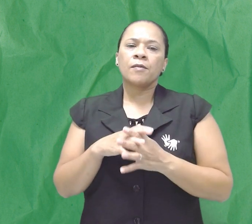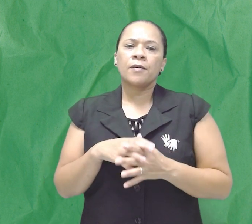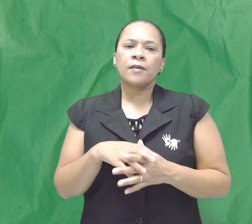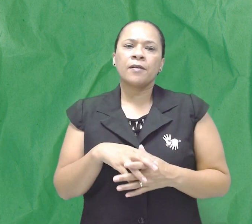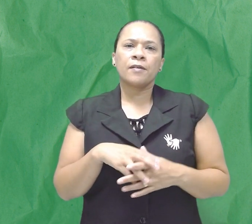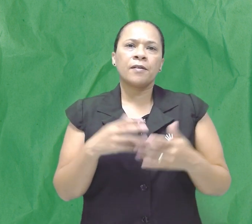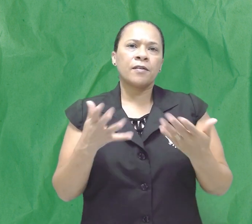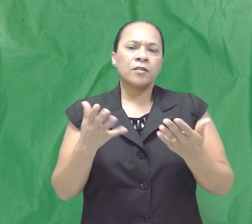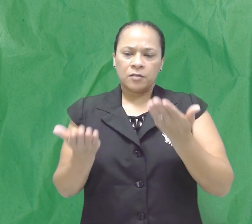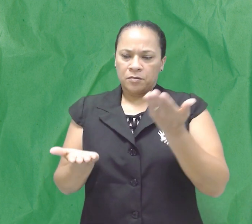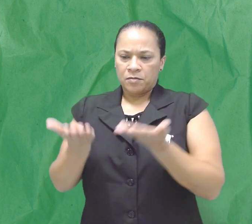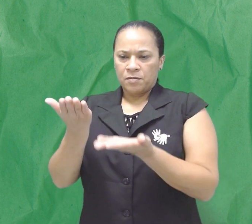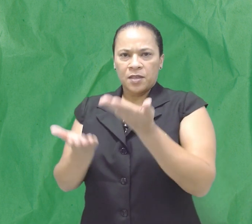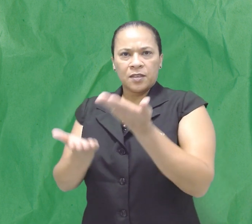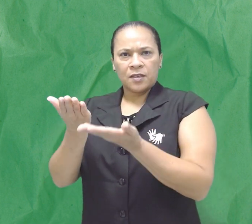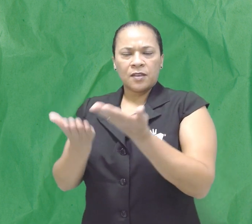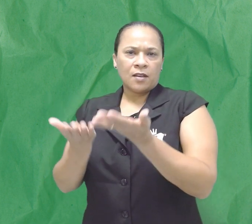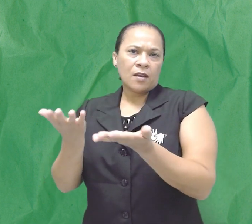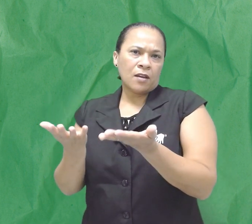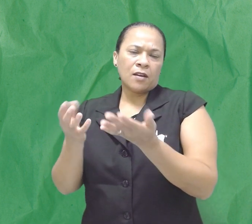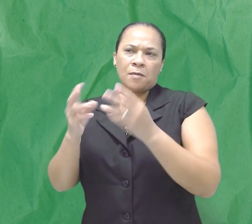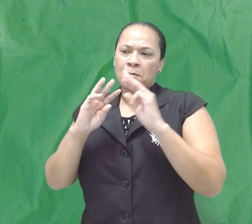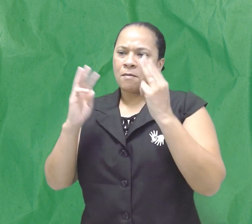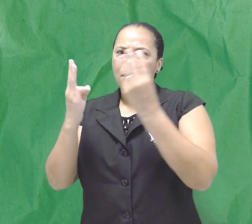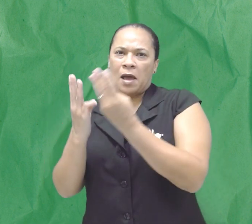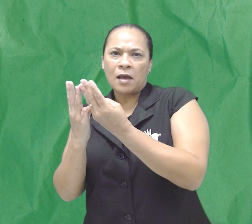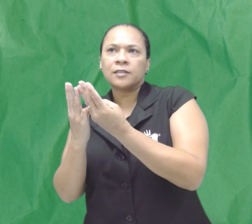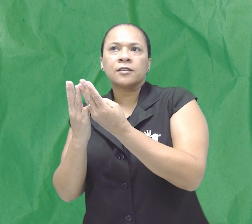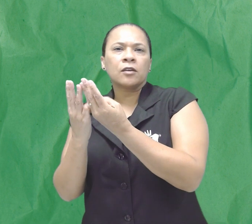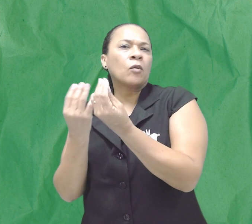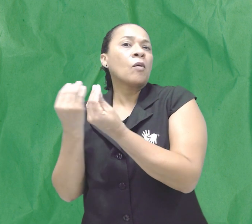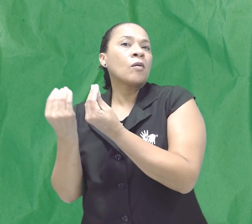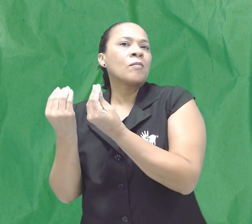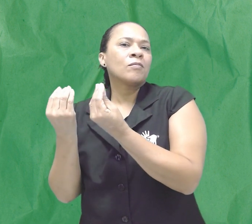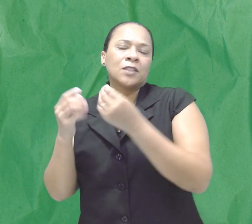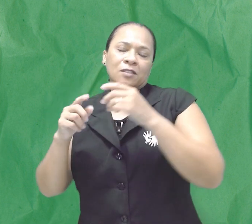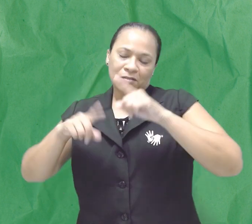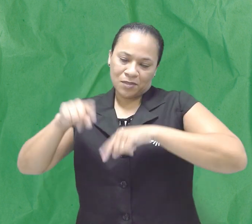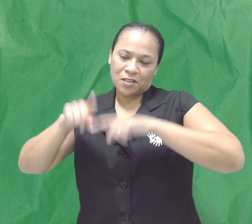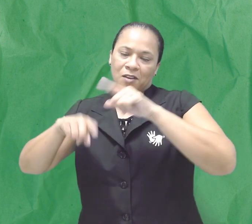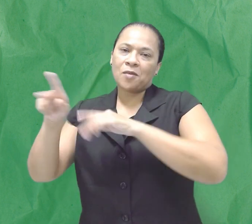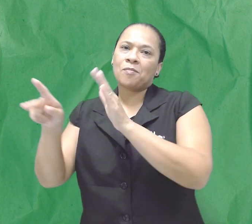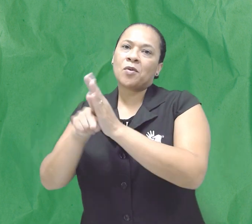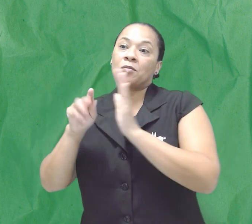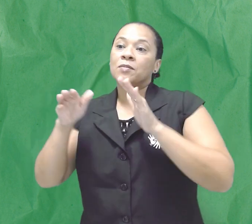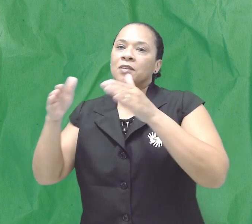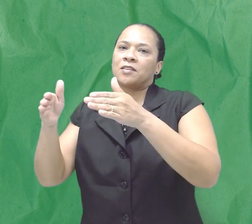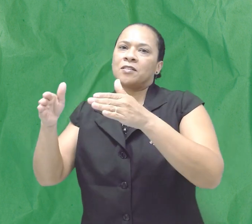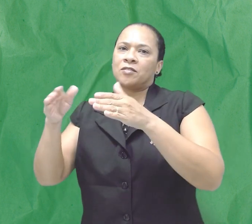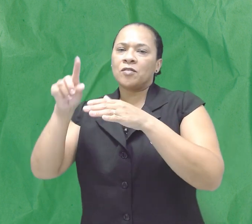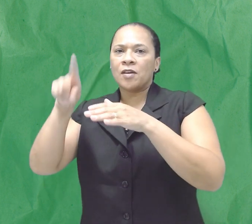tratando de pesagem, peso, ou seja, determinar uma massa, eu vou precisar de um equipamento específico, que é a